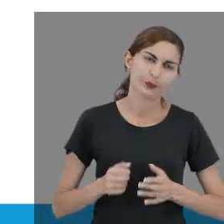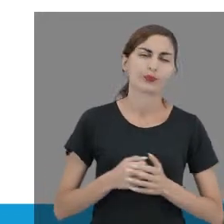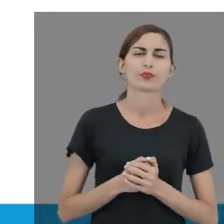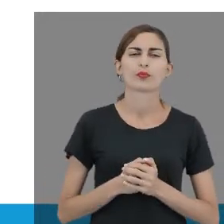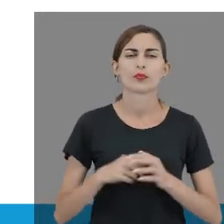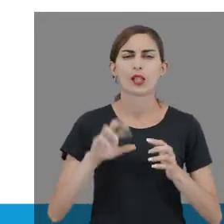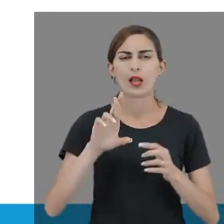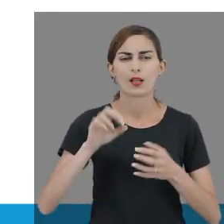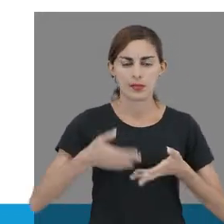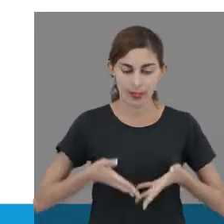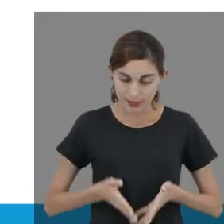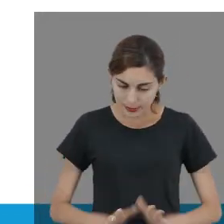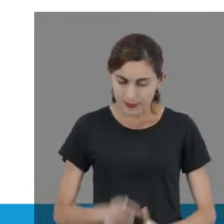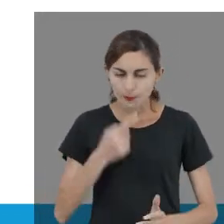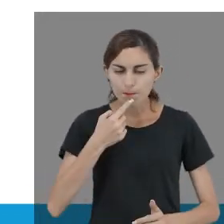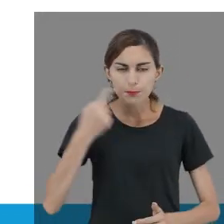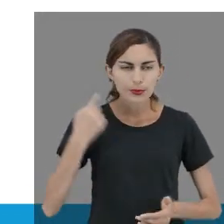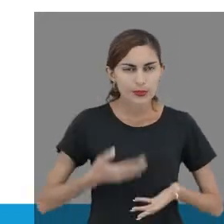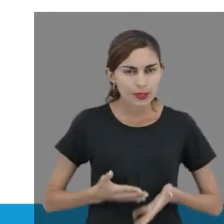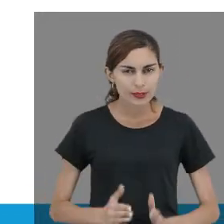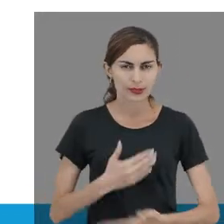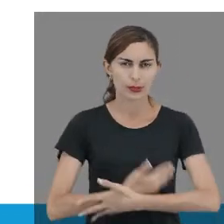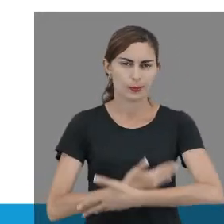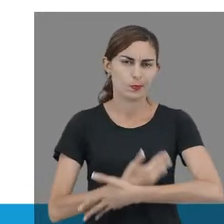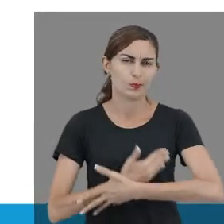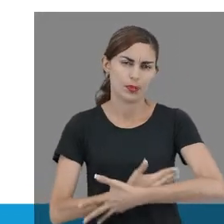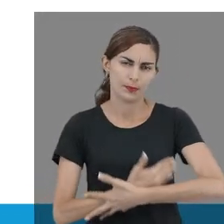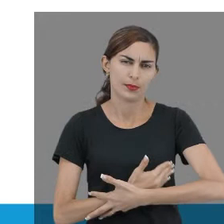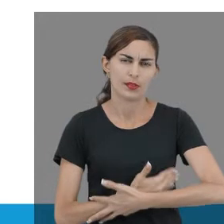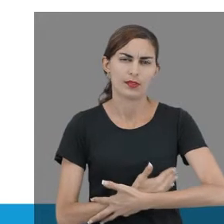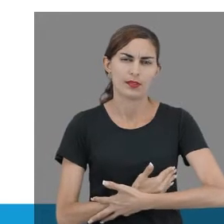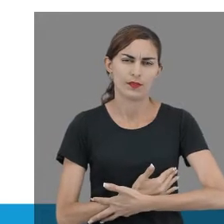nascimento. Recém-nascido é o